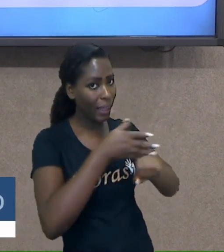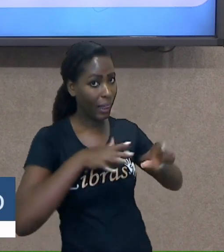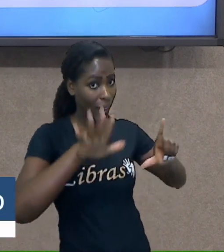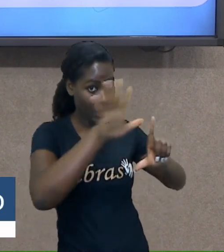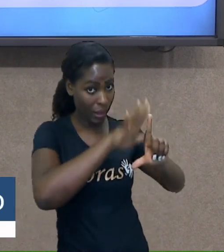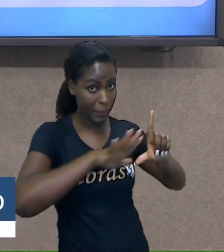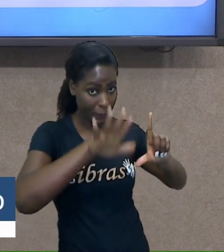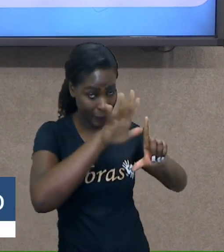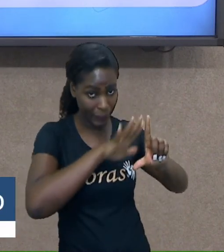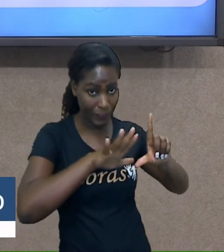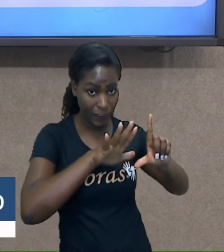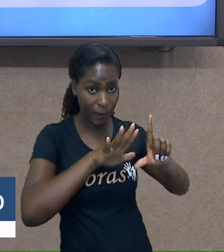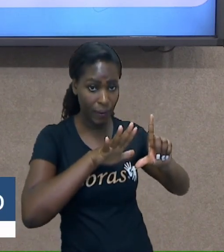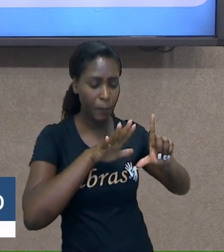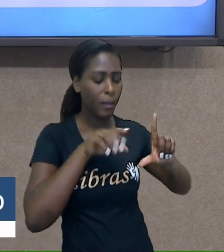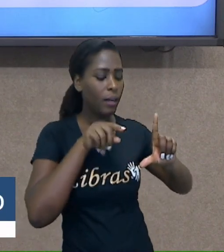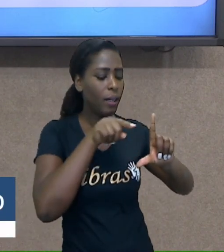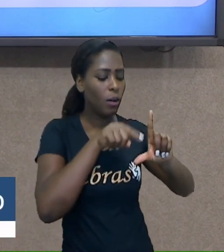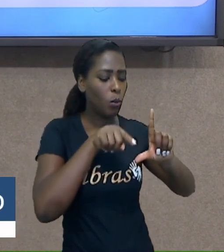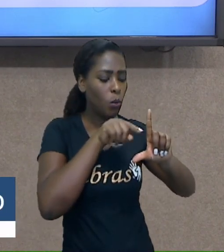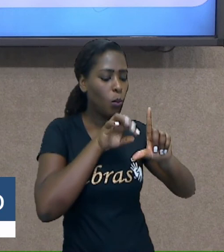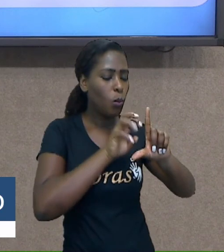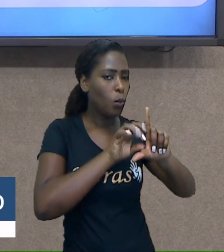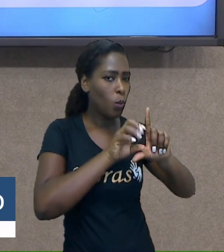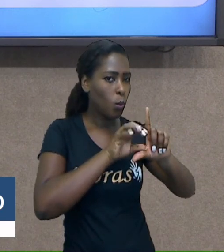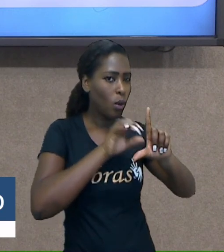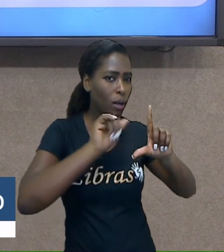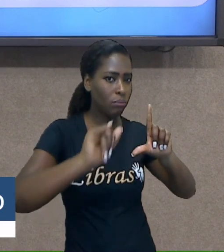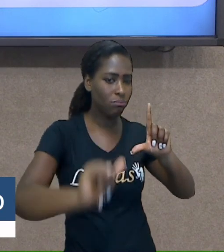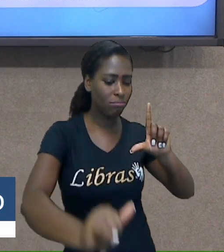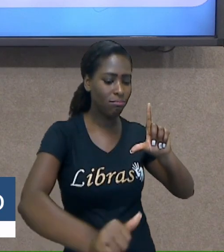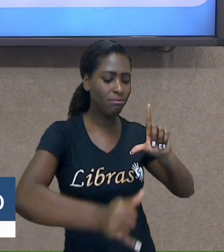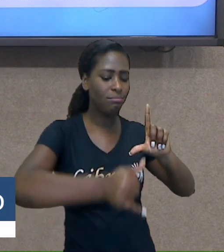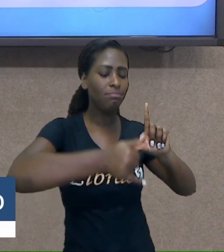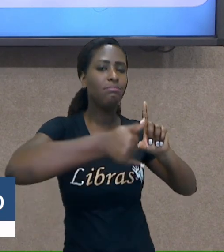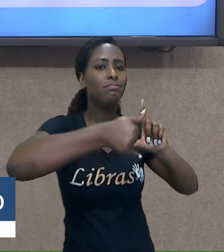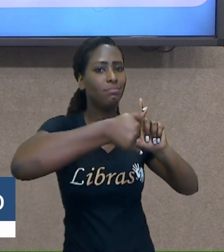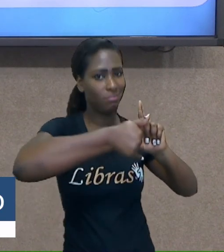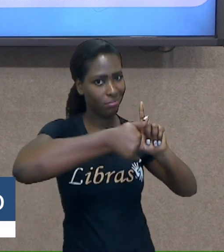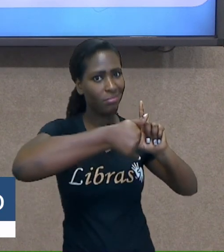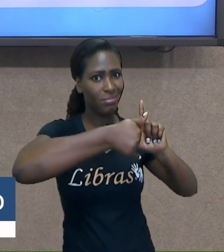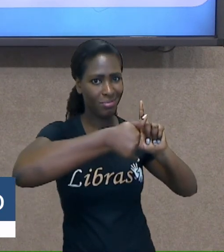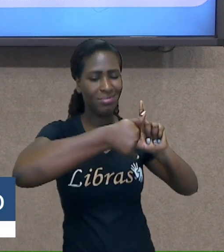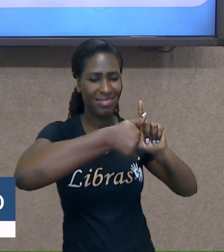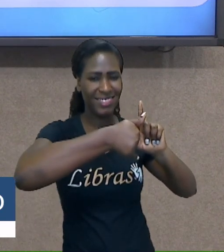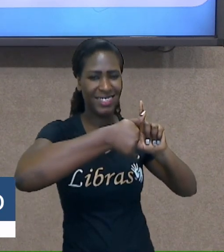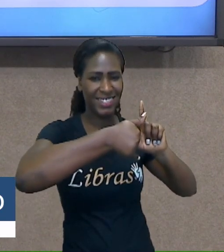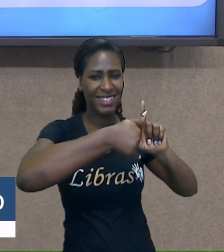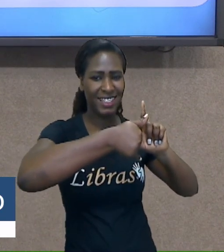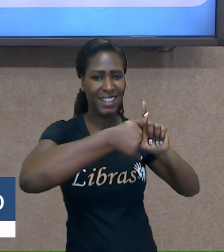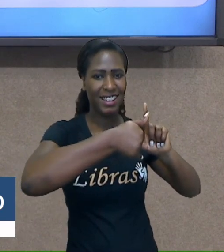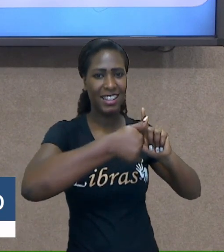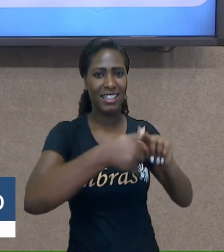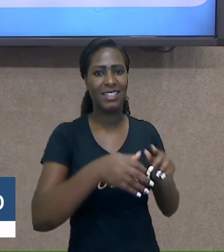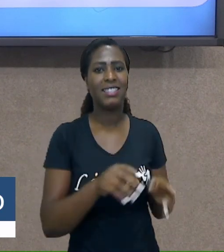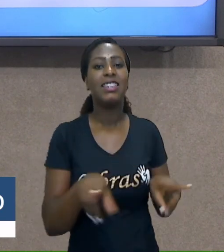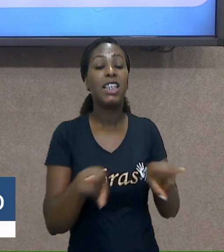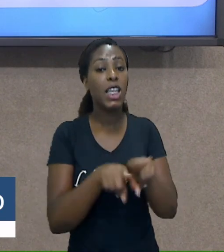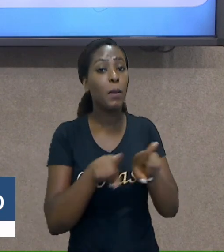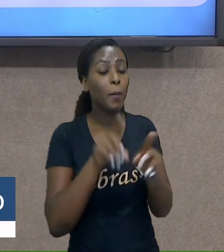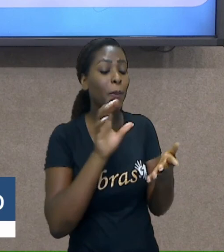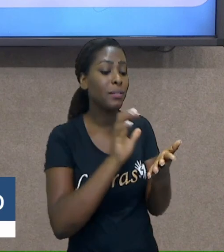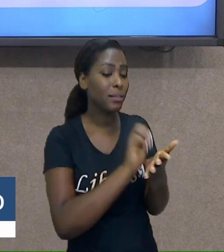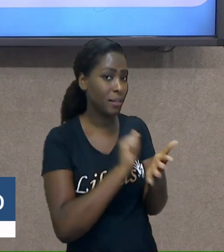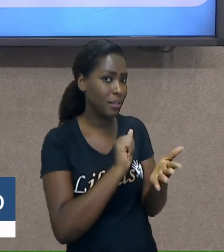plataforma SMED-GV, aponte a câmera do seu celular na imagem que aparece no canto da tela. Se